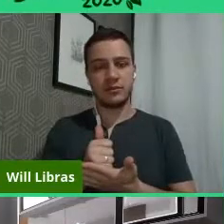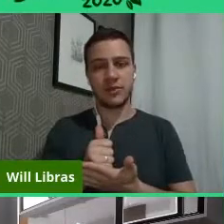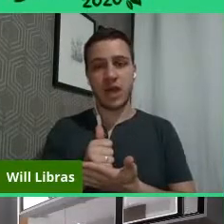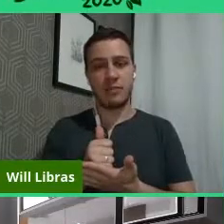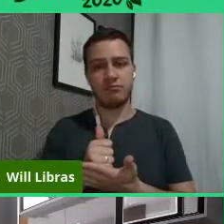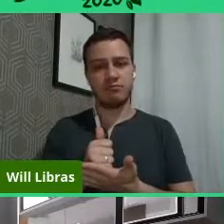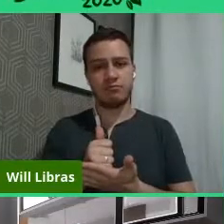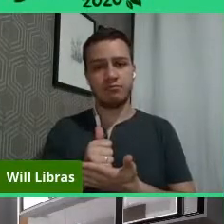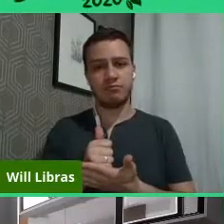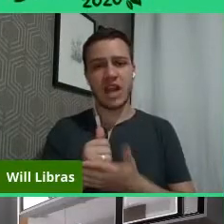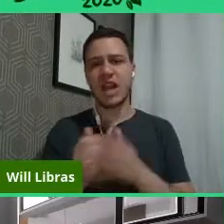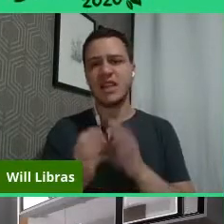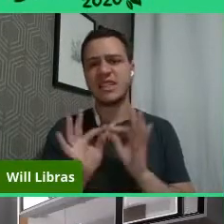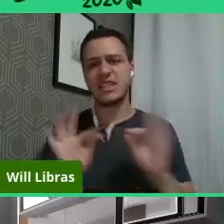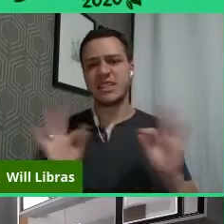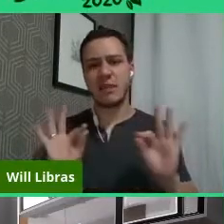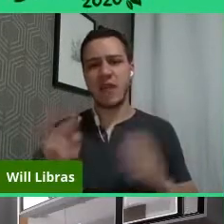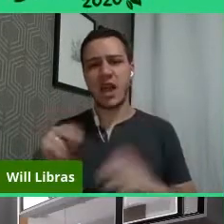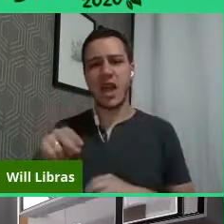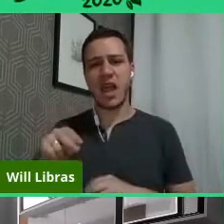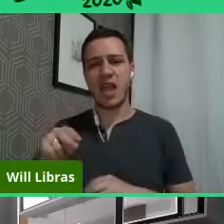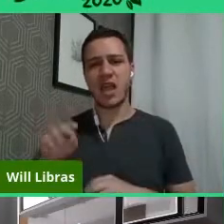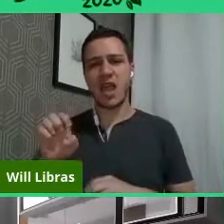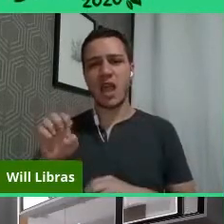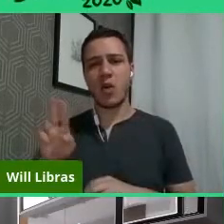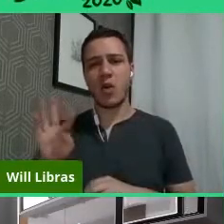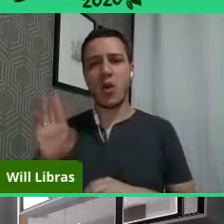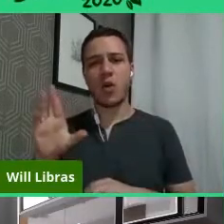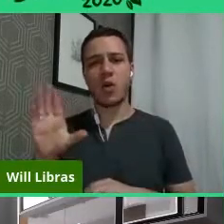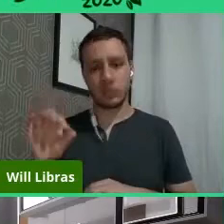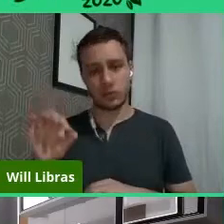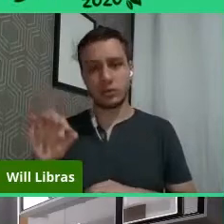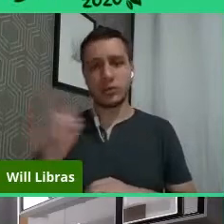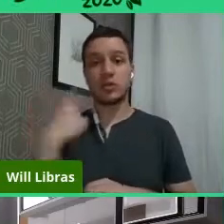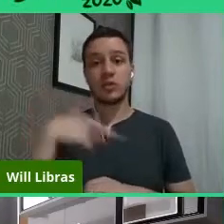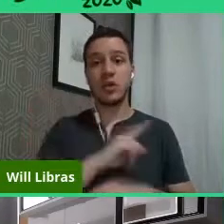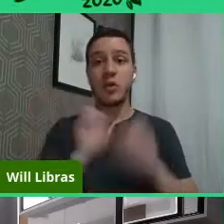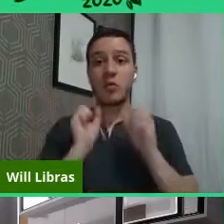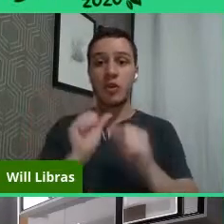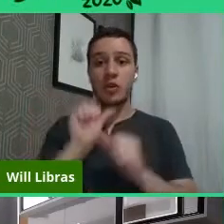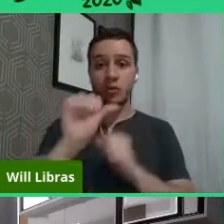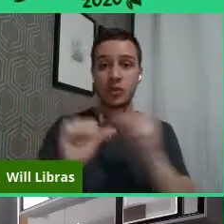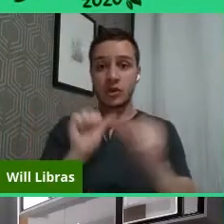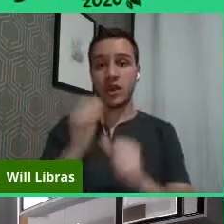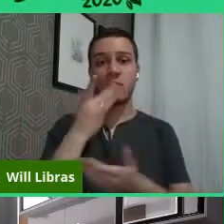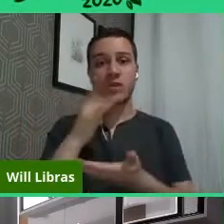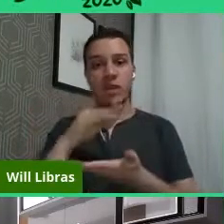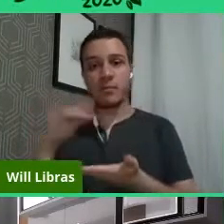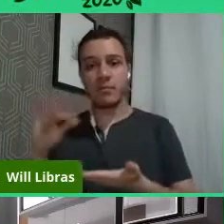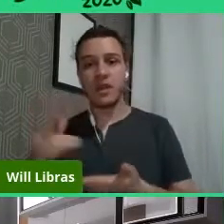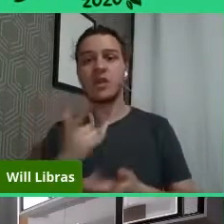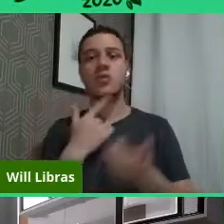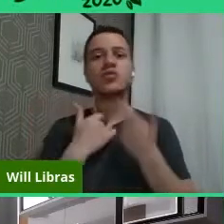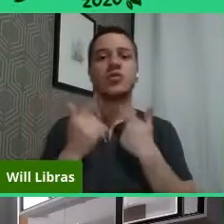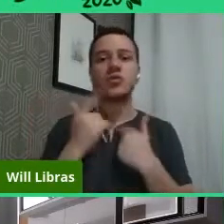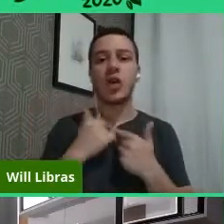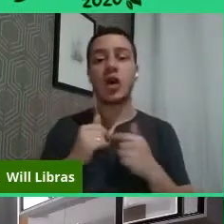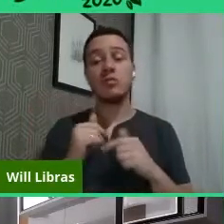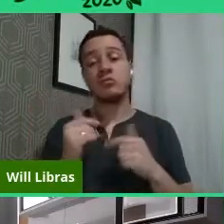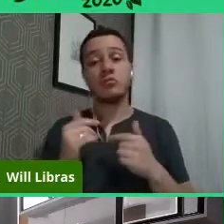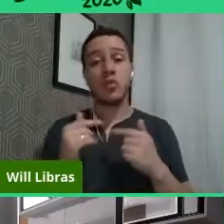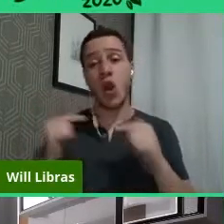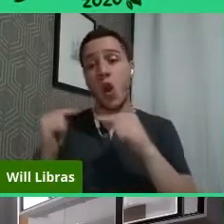neutro, né? A gente pode ir modificando os temperos e o gosto, né, de acordo com o que a